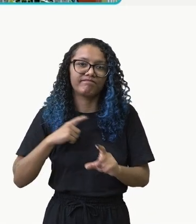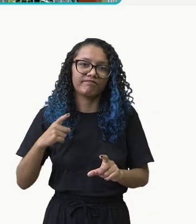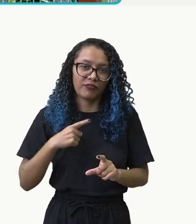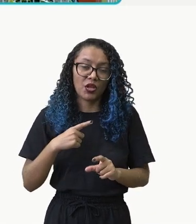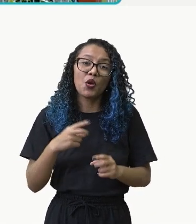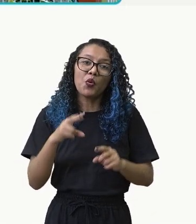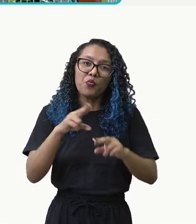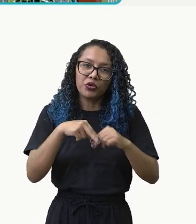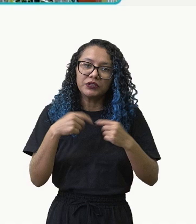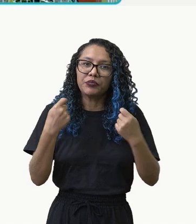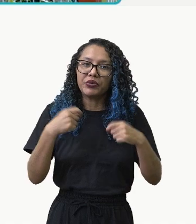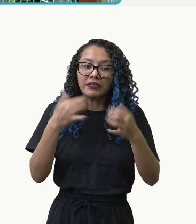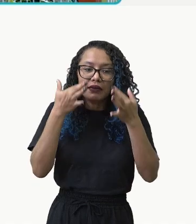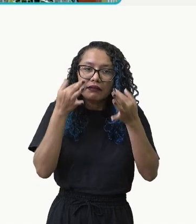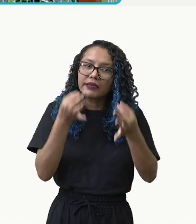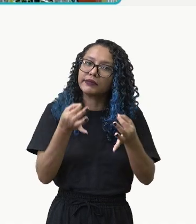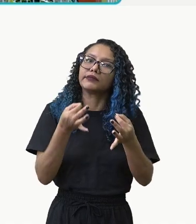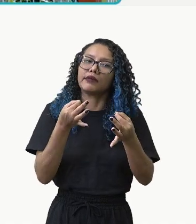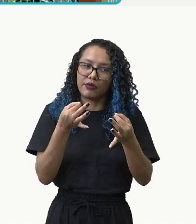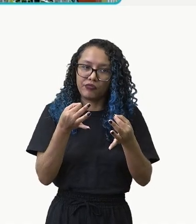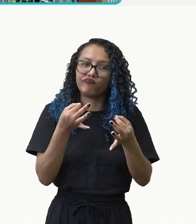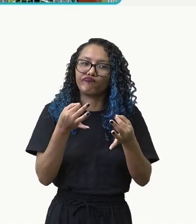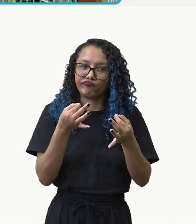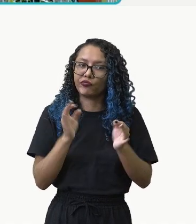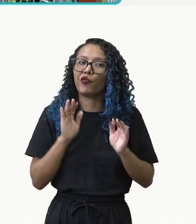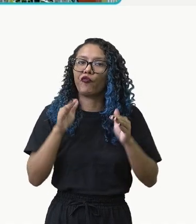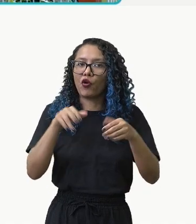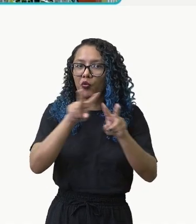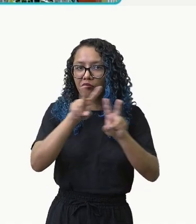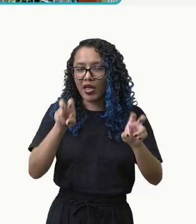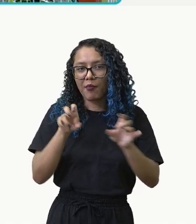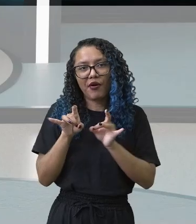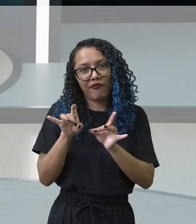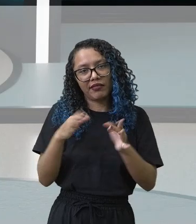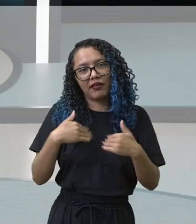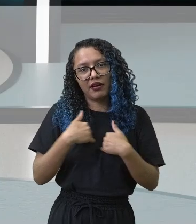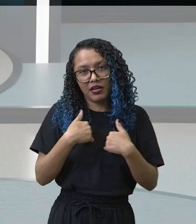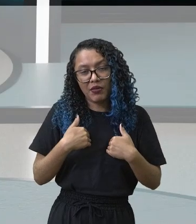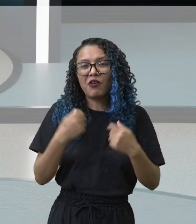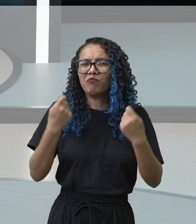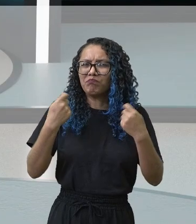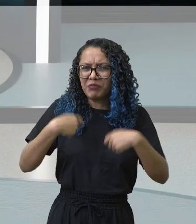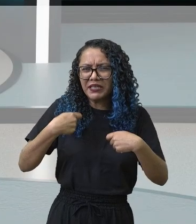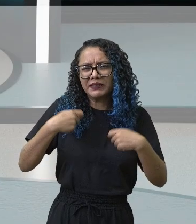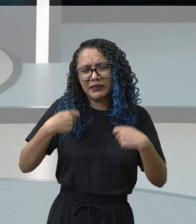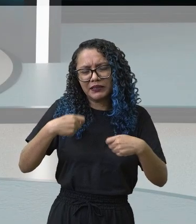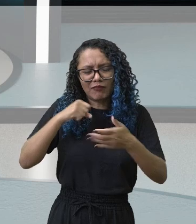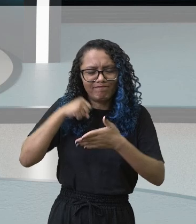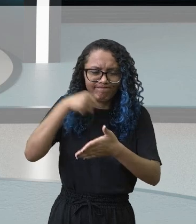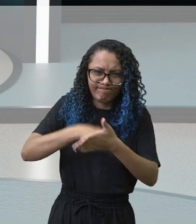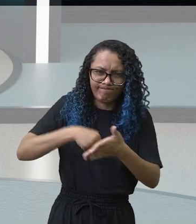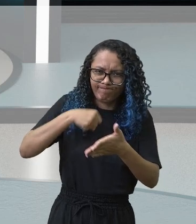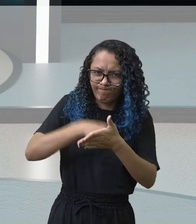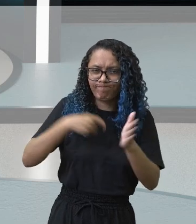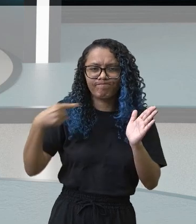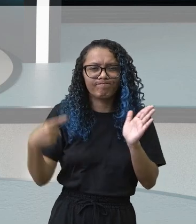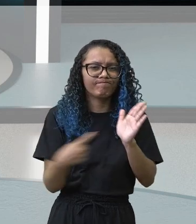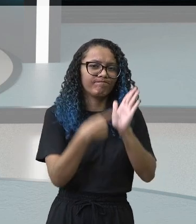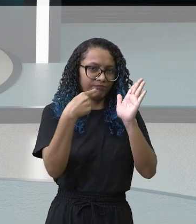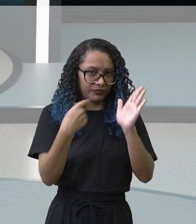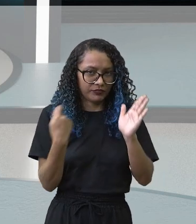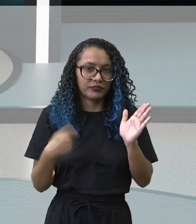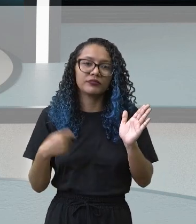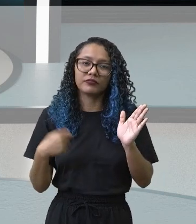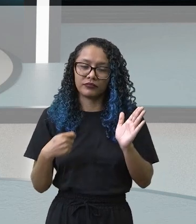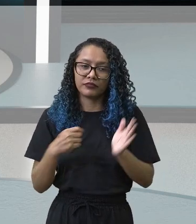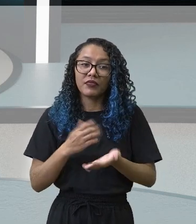para essa questão tráfico de animais Tá certo e lutar se sabemos disso nós devemos denunciar certo mas agora